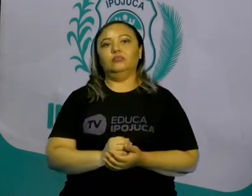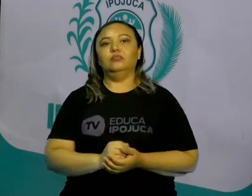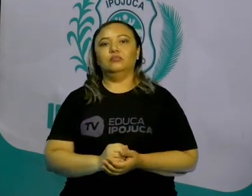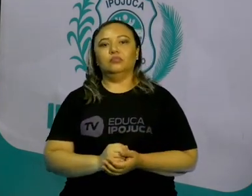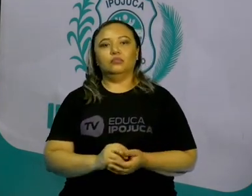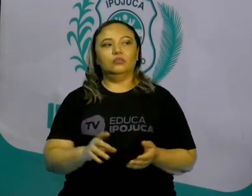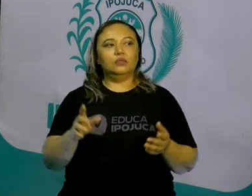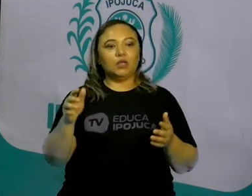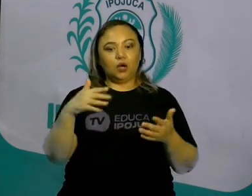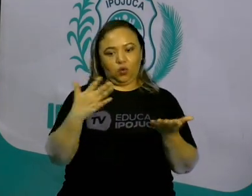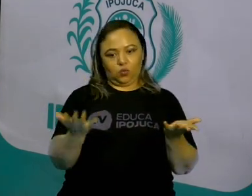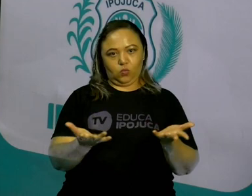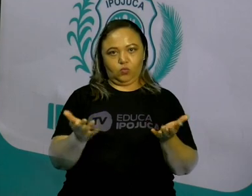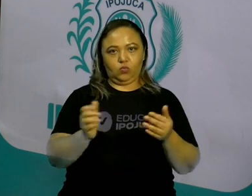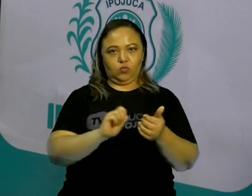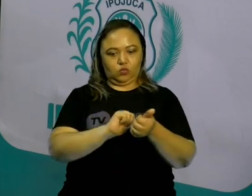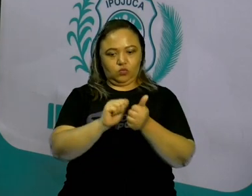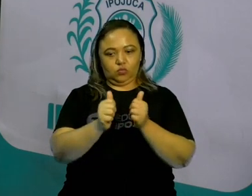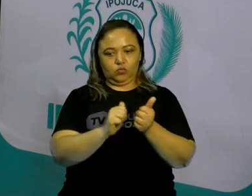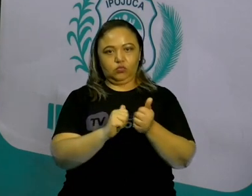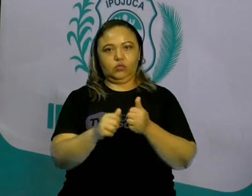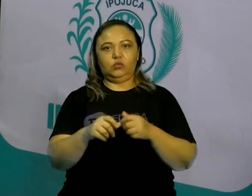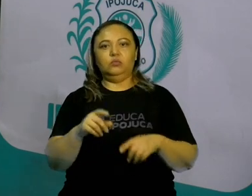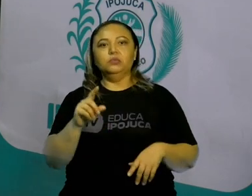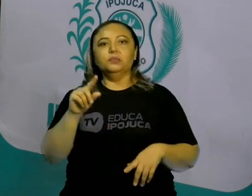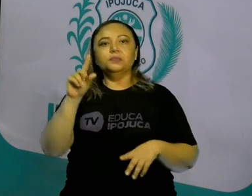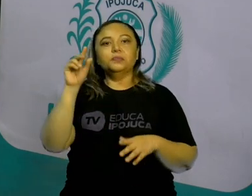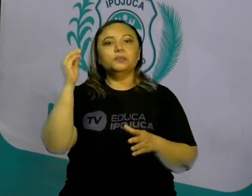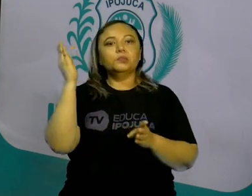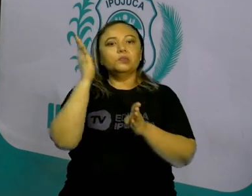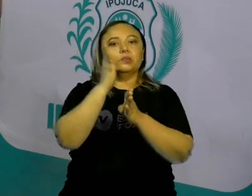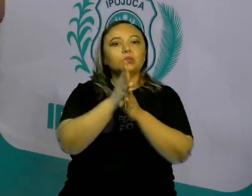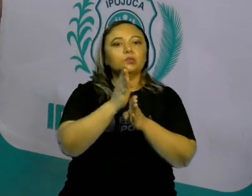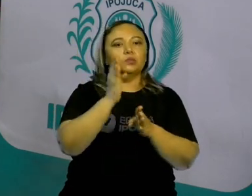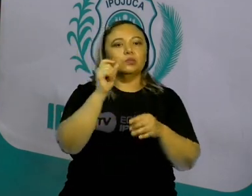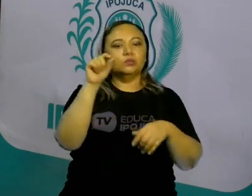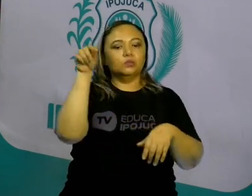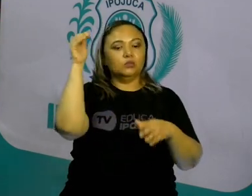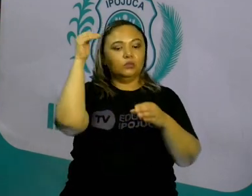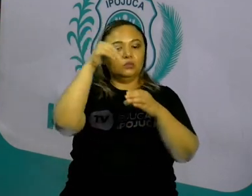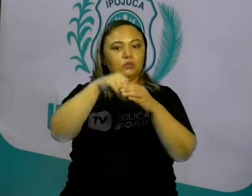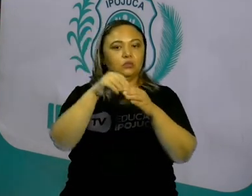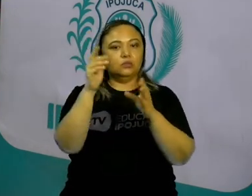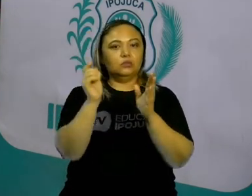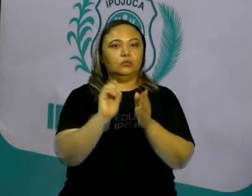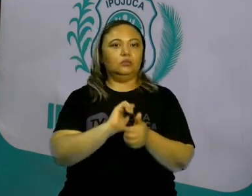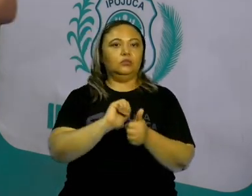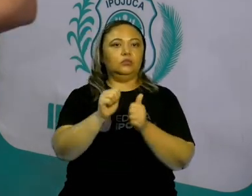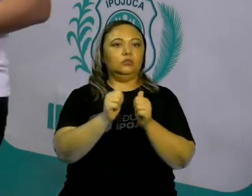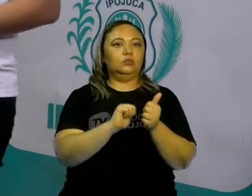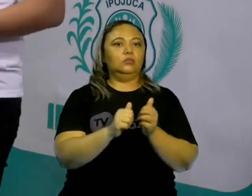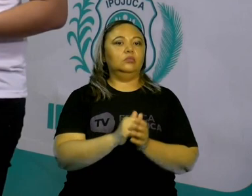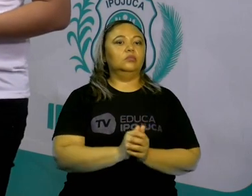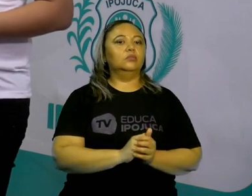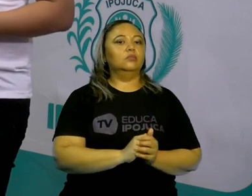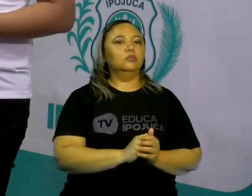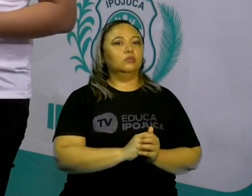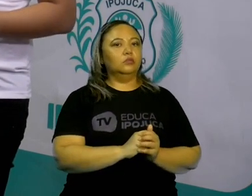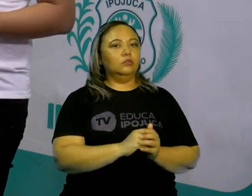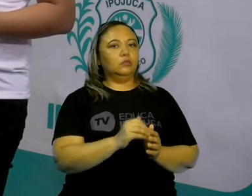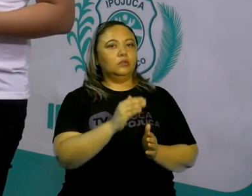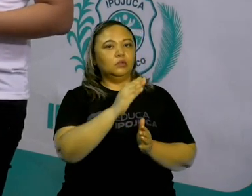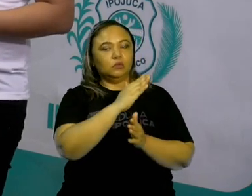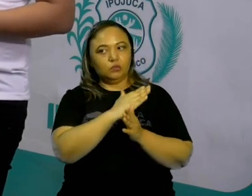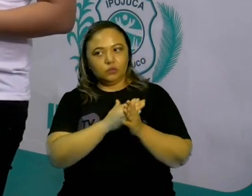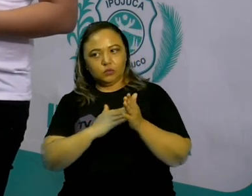tá certo? Ou seja, em que situação isso está sendo analisado. Já